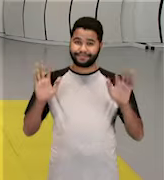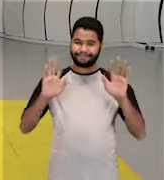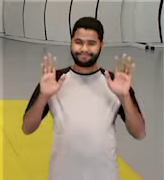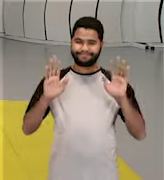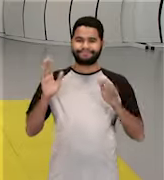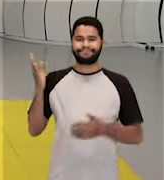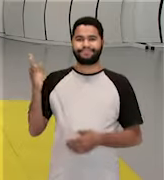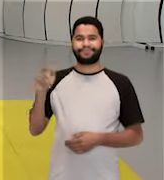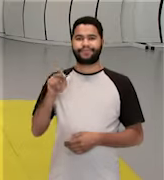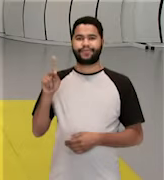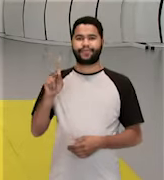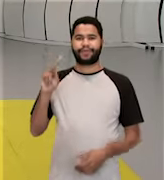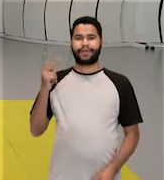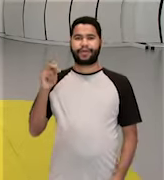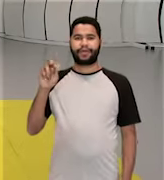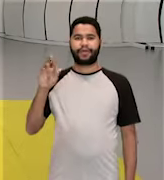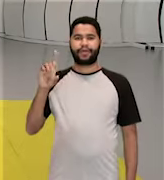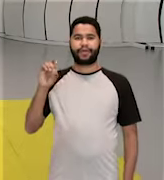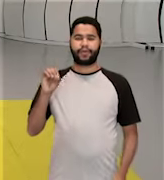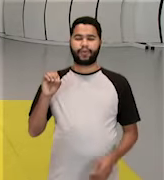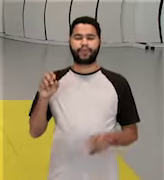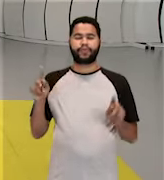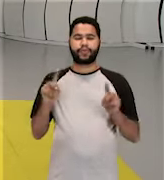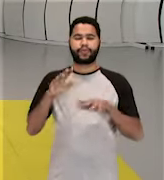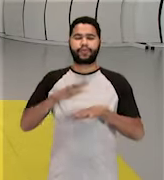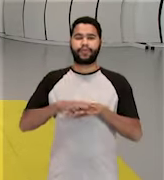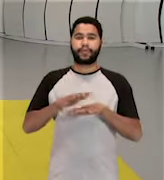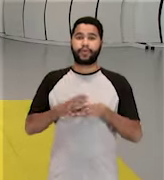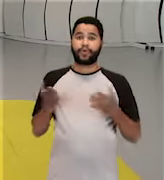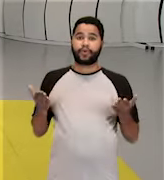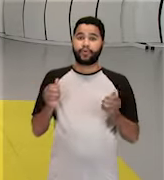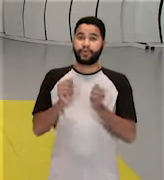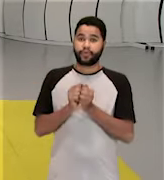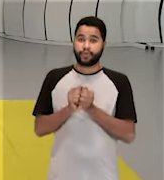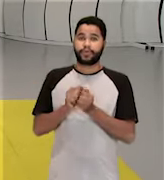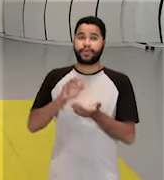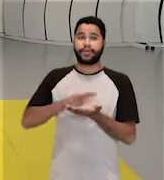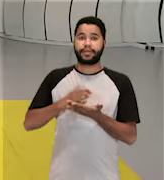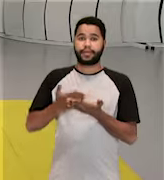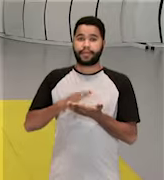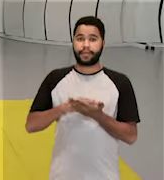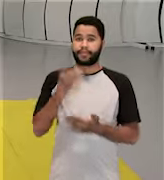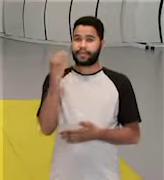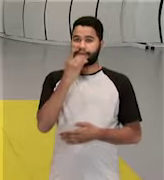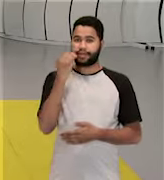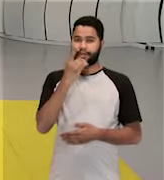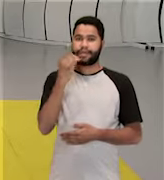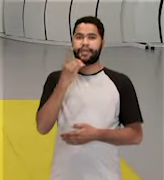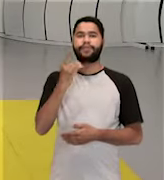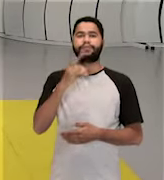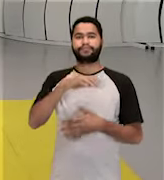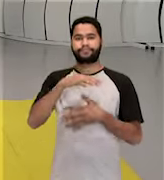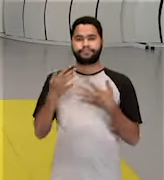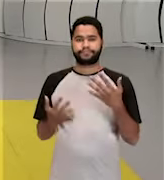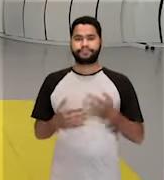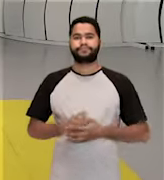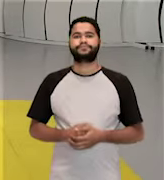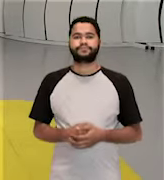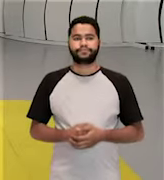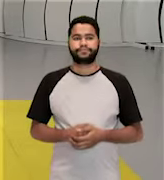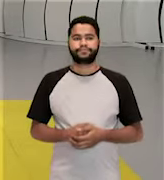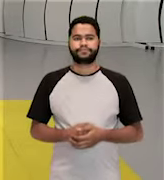eu sou o professor Haroldo, professor de matemática. Estou acompanhado hoje do Daniel, que é o nosso intérprete de Libras,